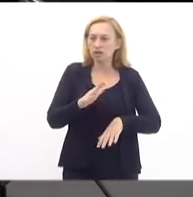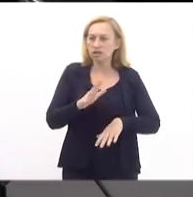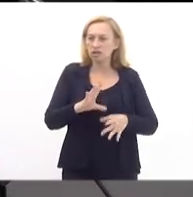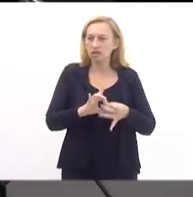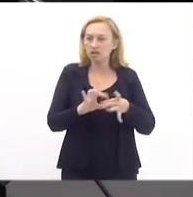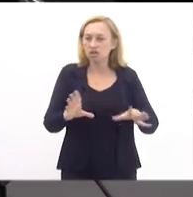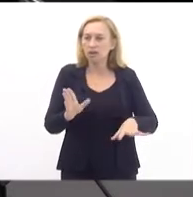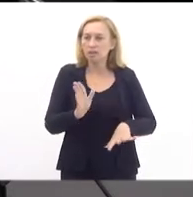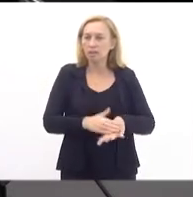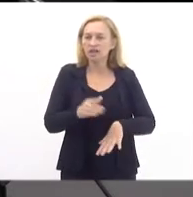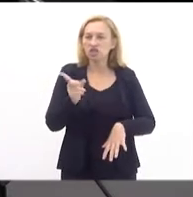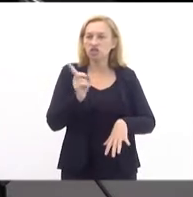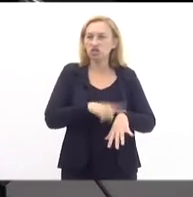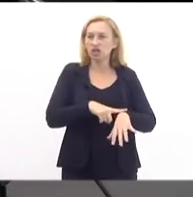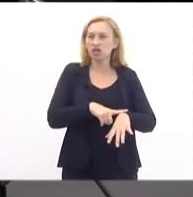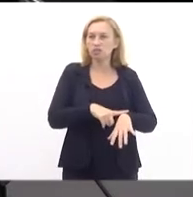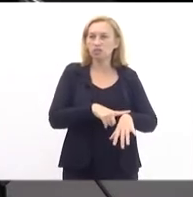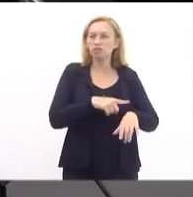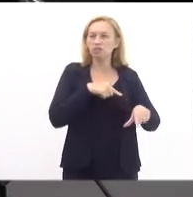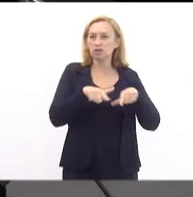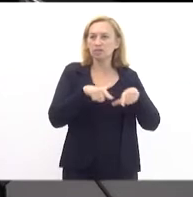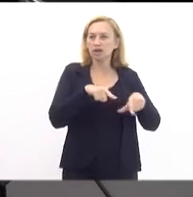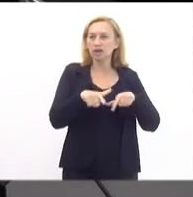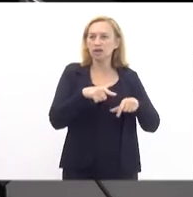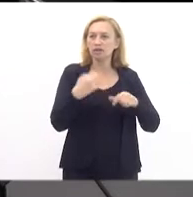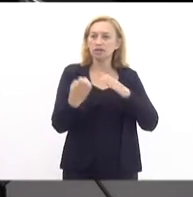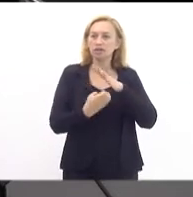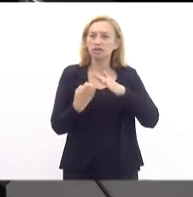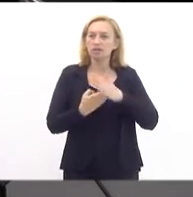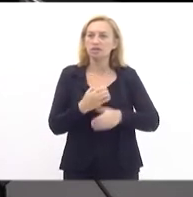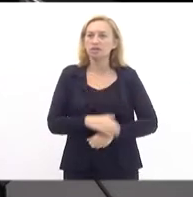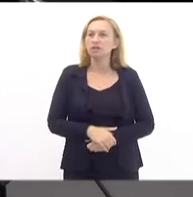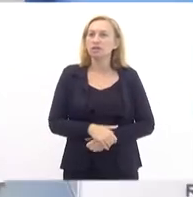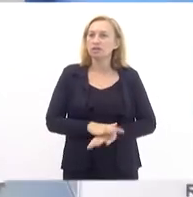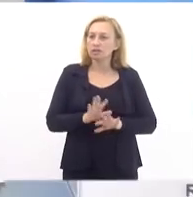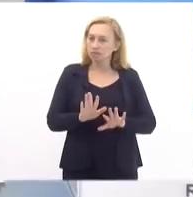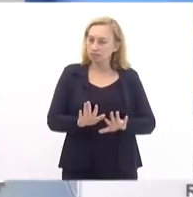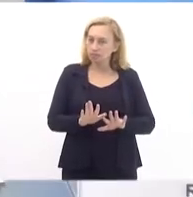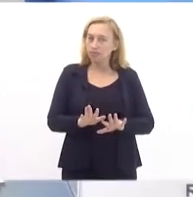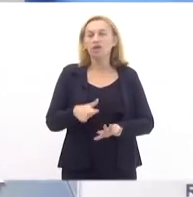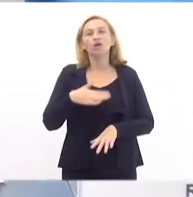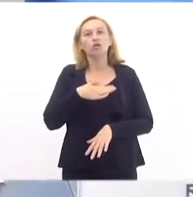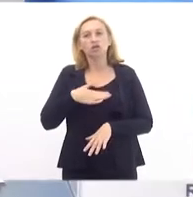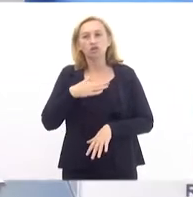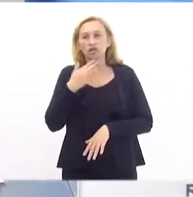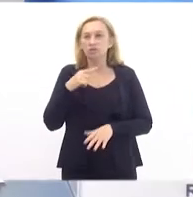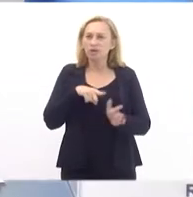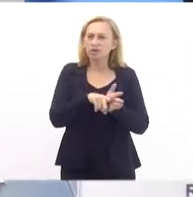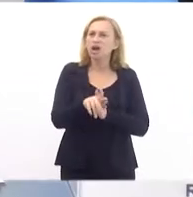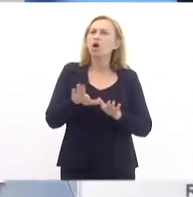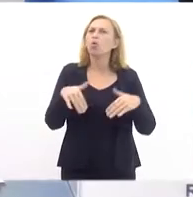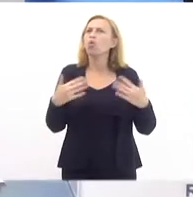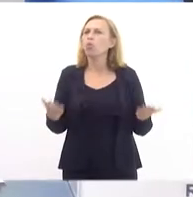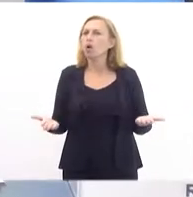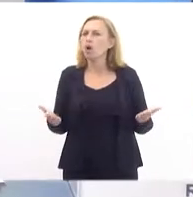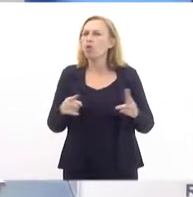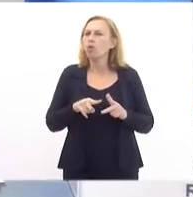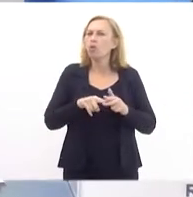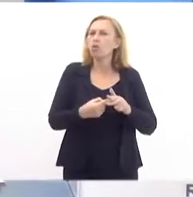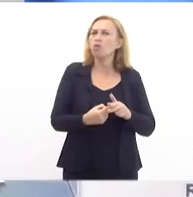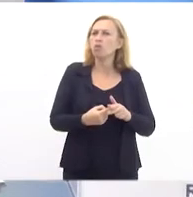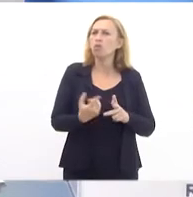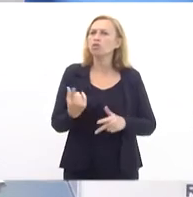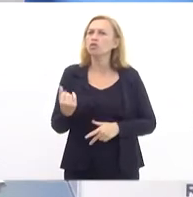pela Supervia e alguma coisa pelo Estado. Sim, mas eu gostei de fazer a pergunta. Qual o reajuste da